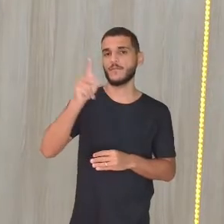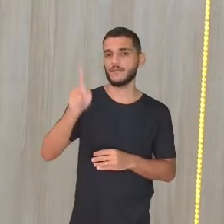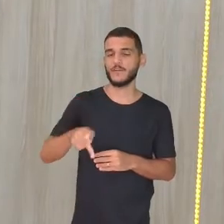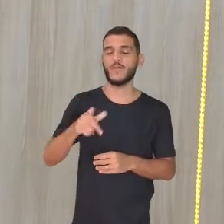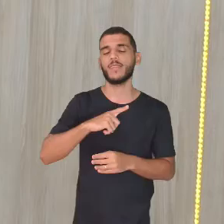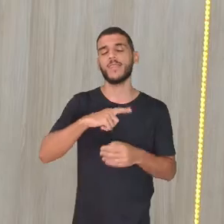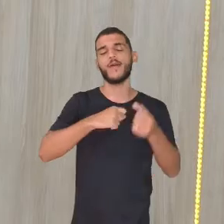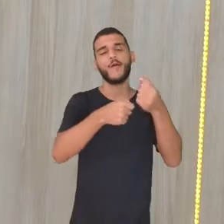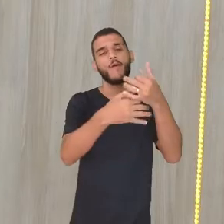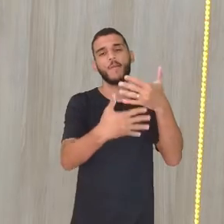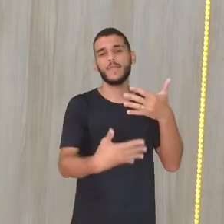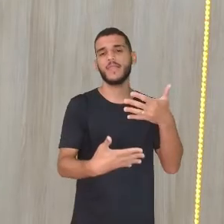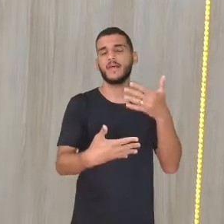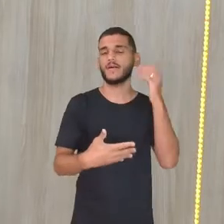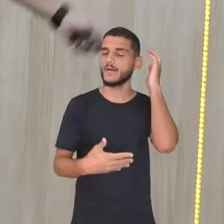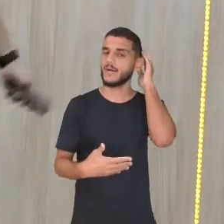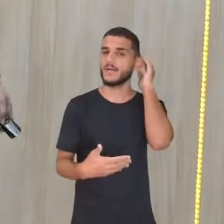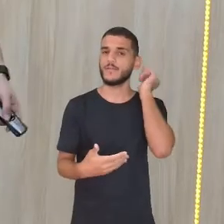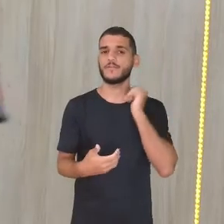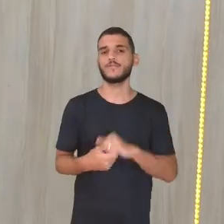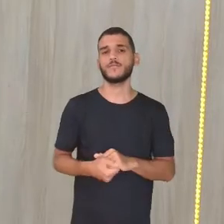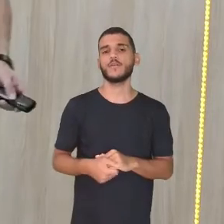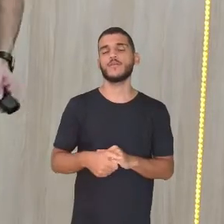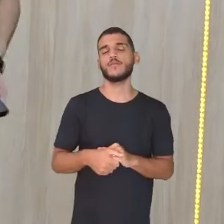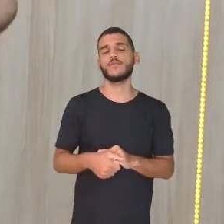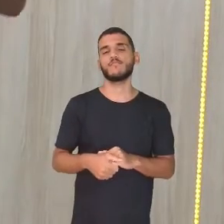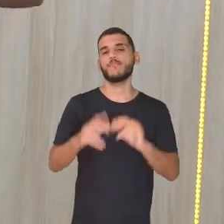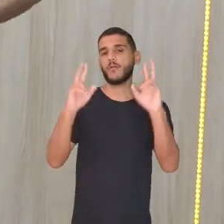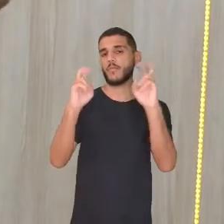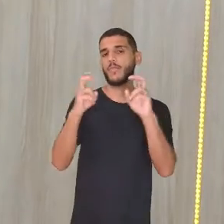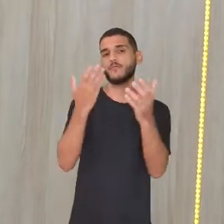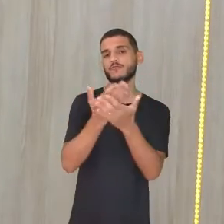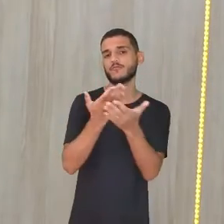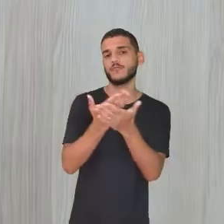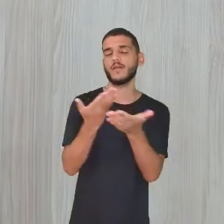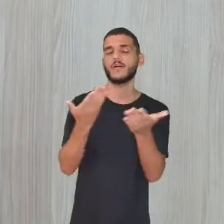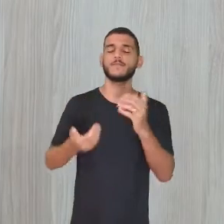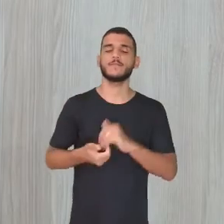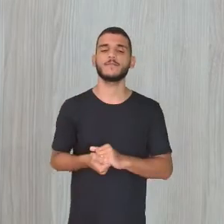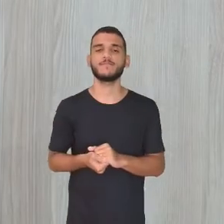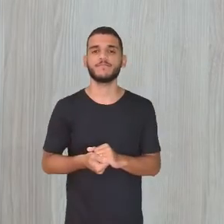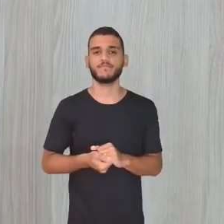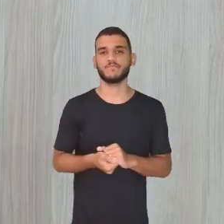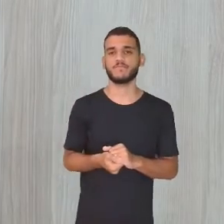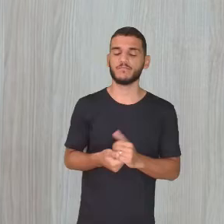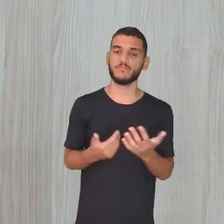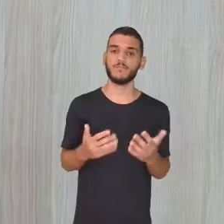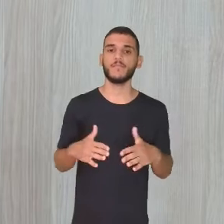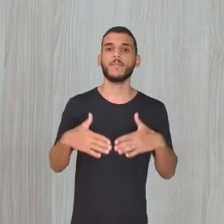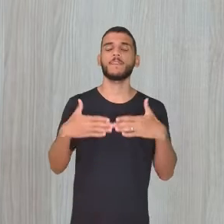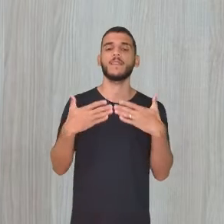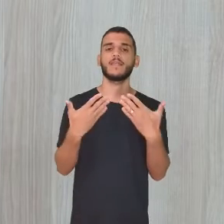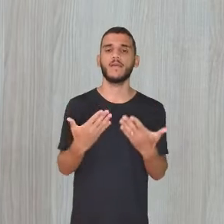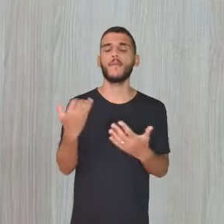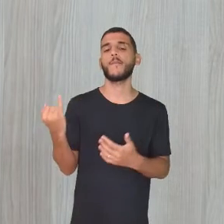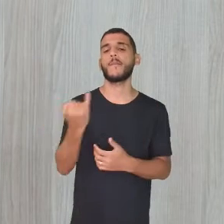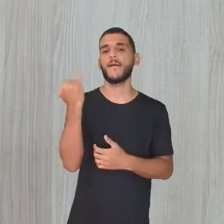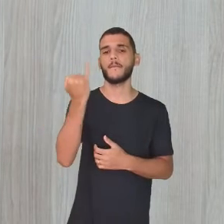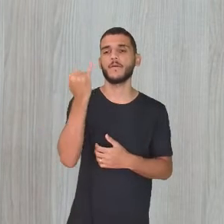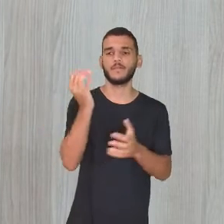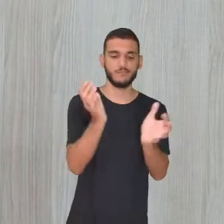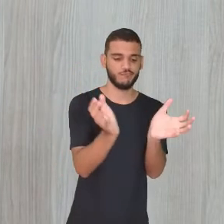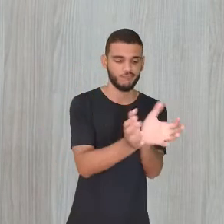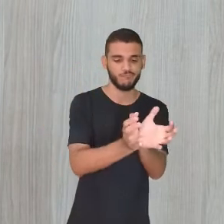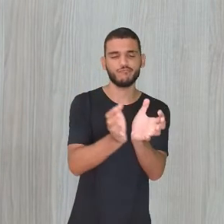algum comentário para fazer sobre o que vimos até agora aqui? Fale comigo. Que a importância desses conjuntos que a gente